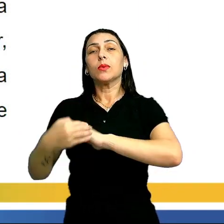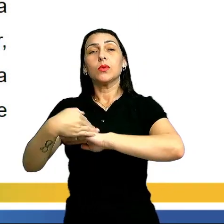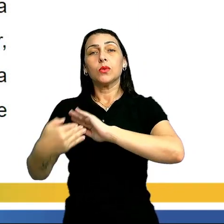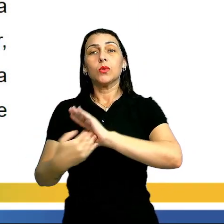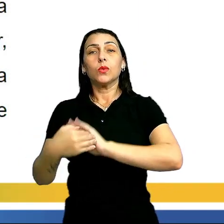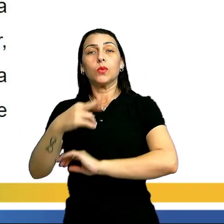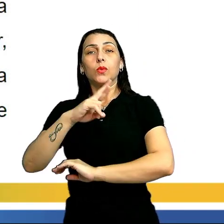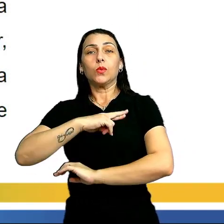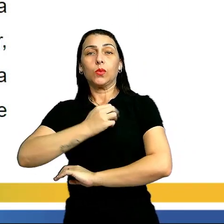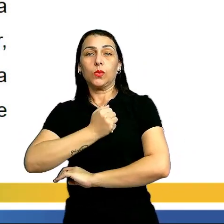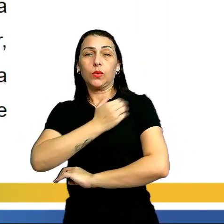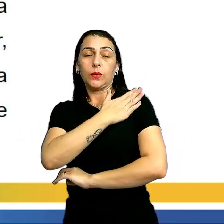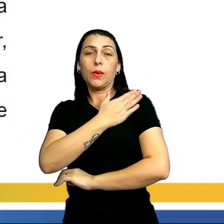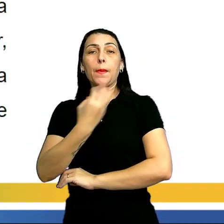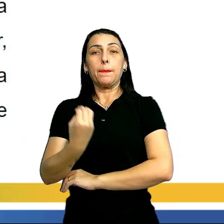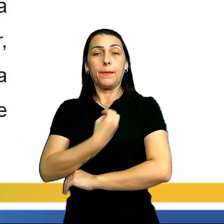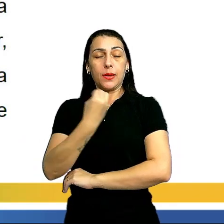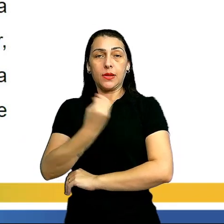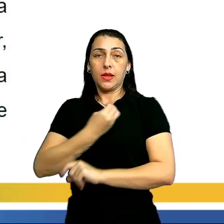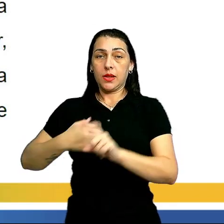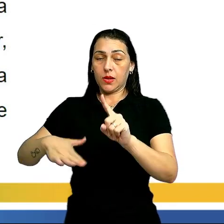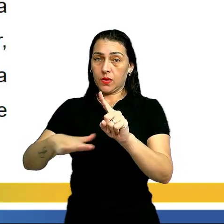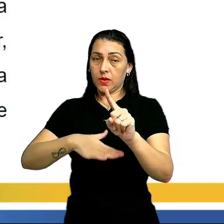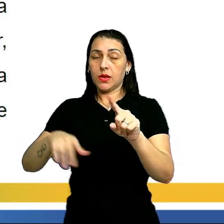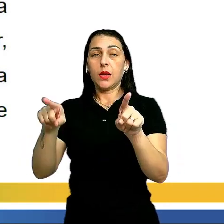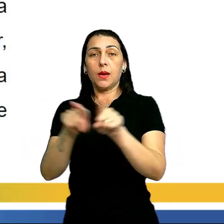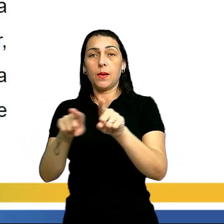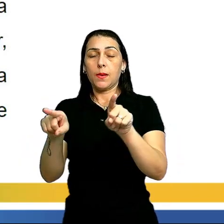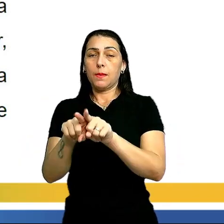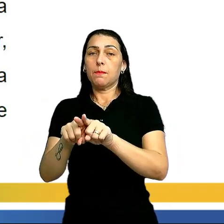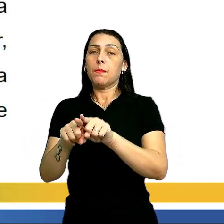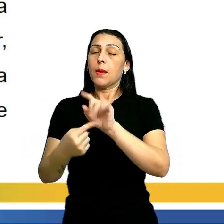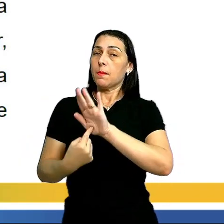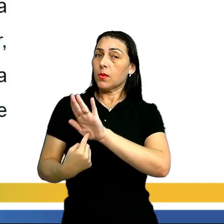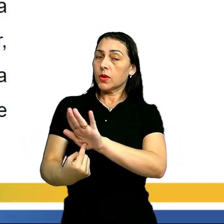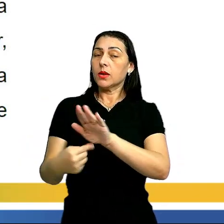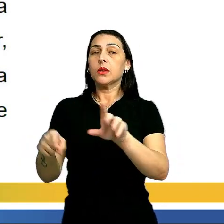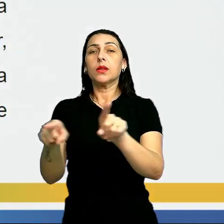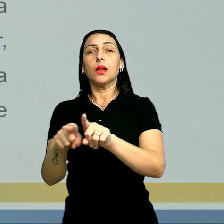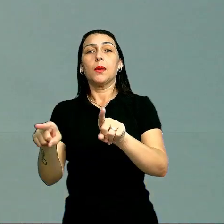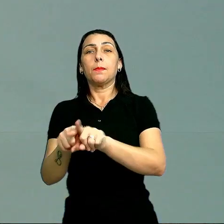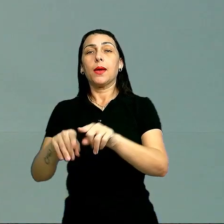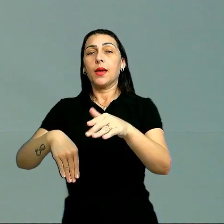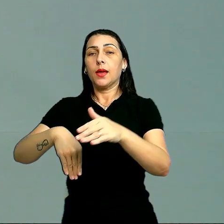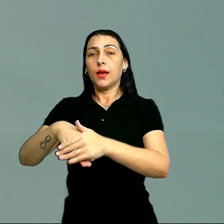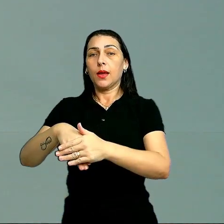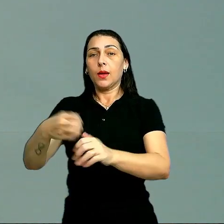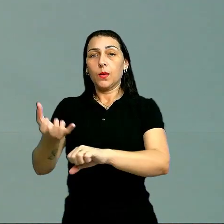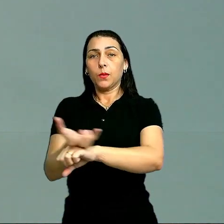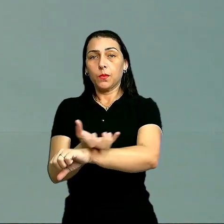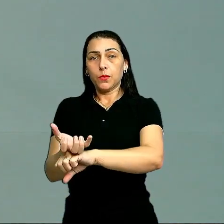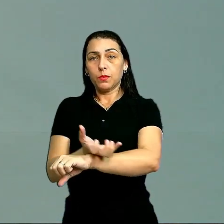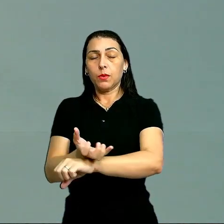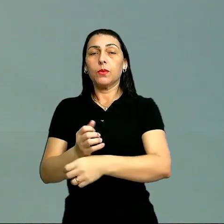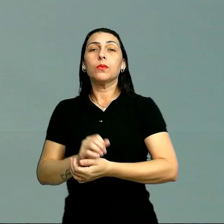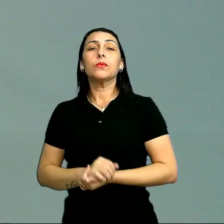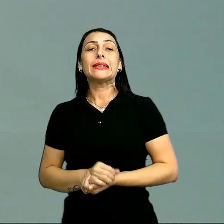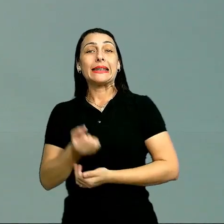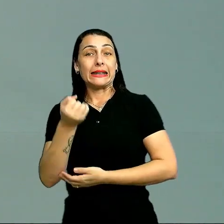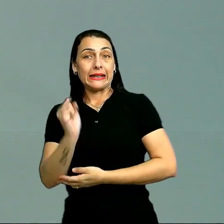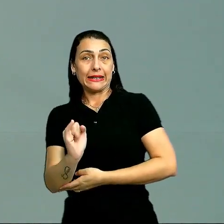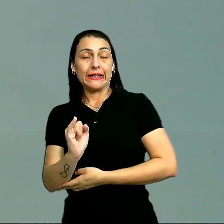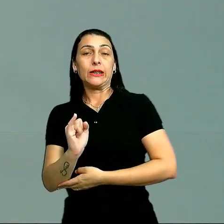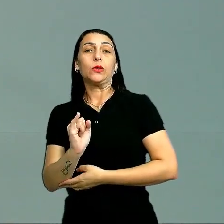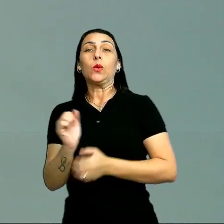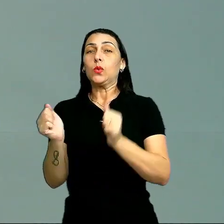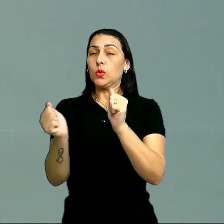o racismo presente na sociedade acaba aparecendo nos gramados. Então, ele diz assim: se eu estou